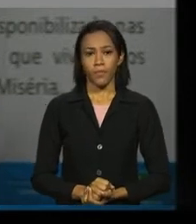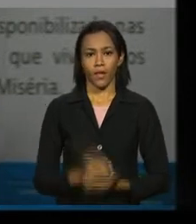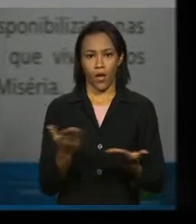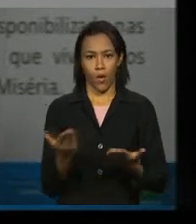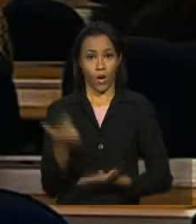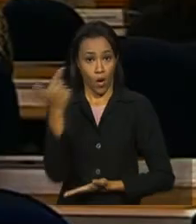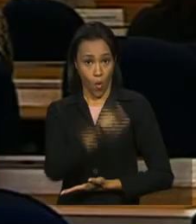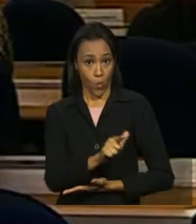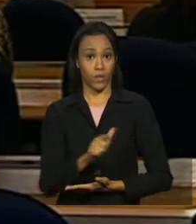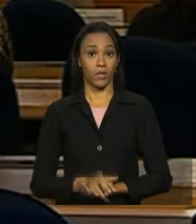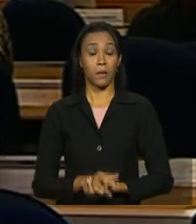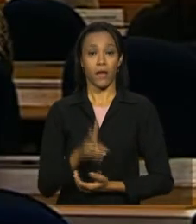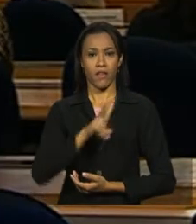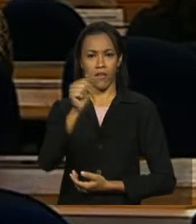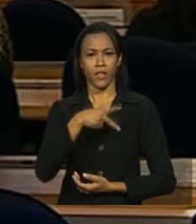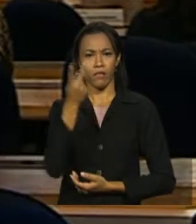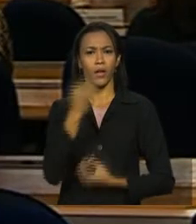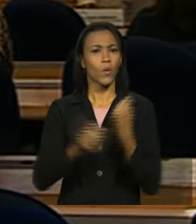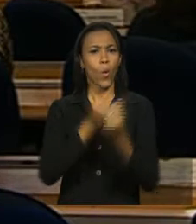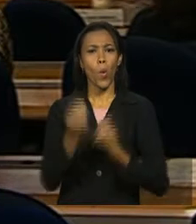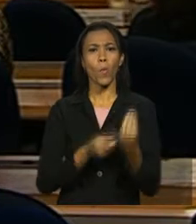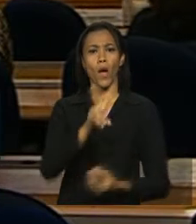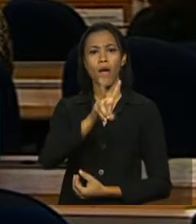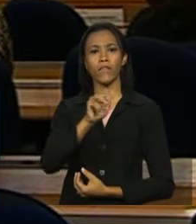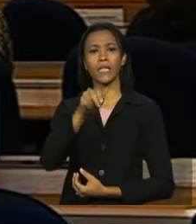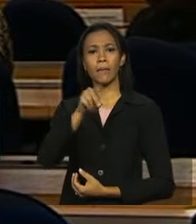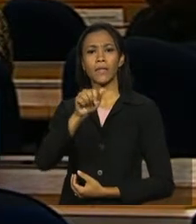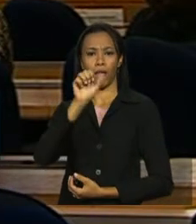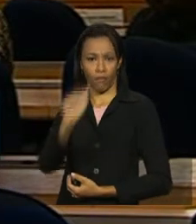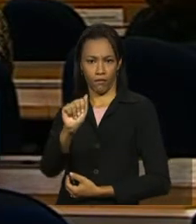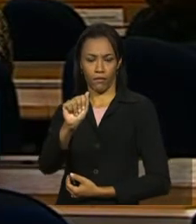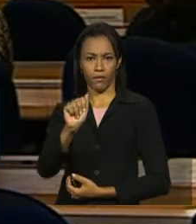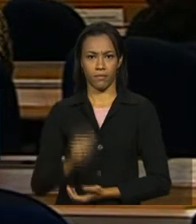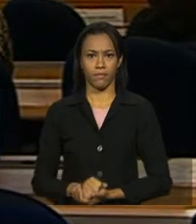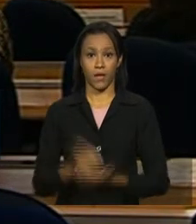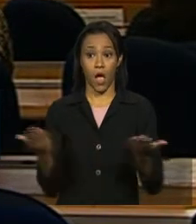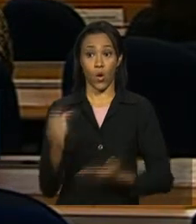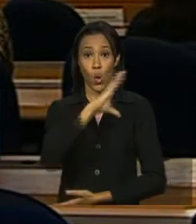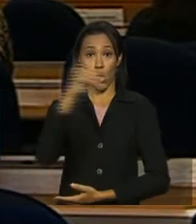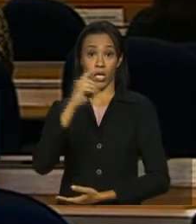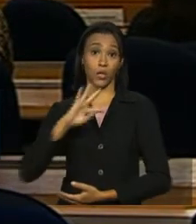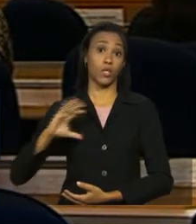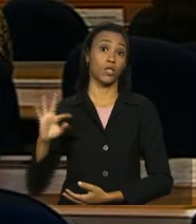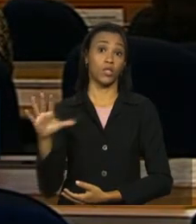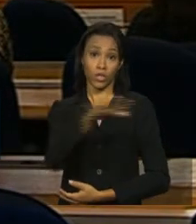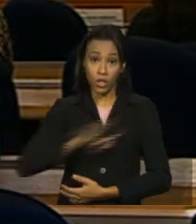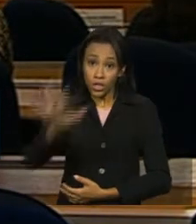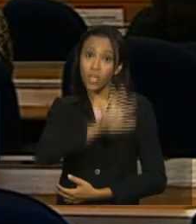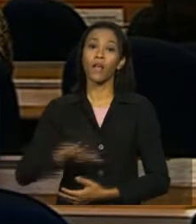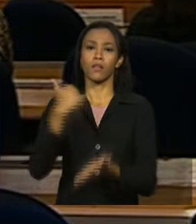Patrícia que vai tá falando sobre o suplemento da vitamina agora a senhora coordenadora-geral de alimentação e Nutrição